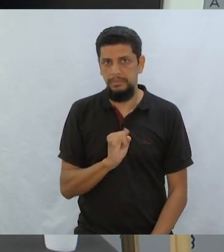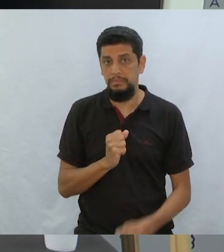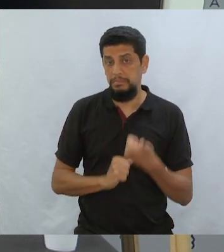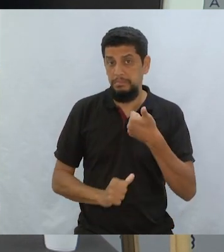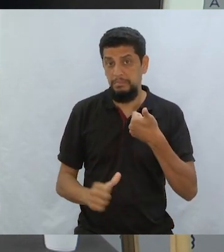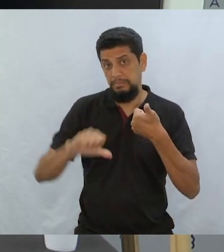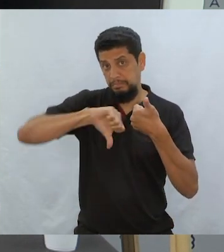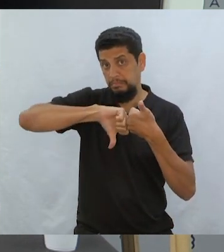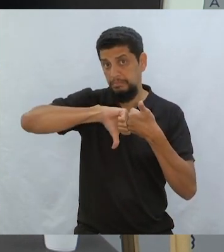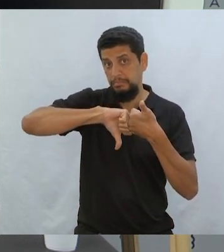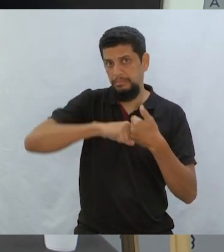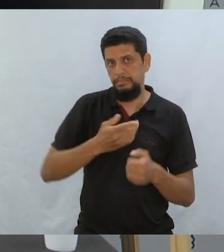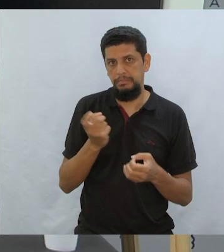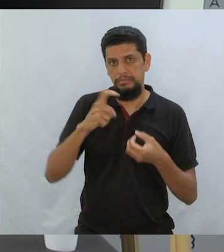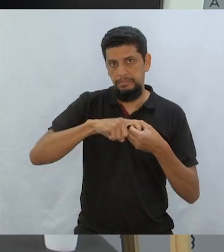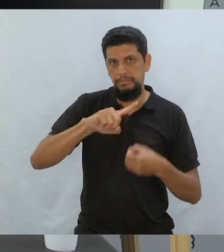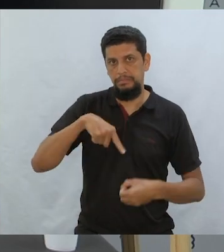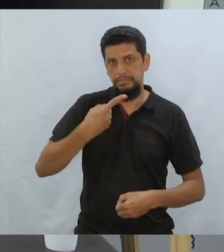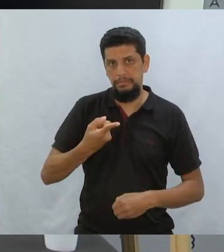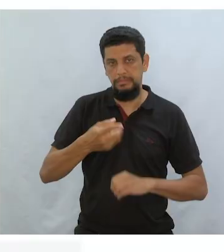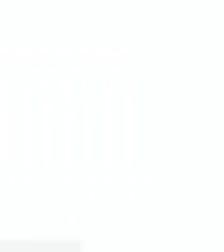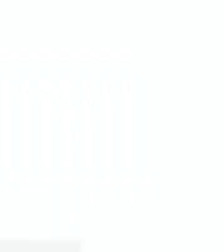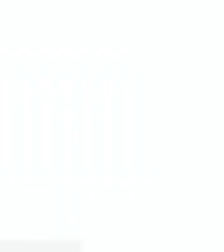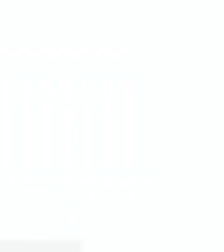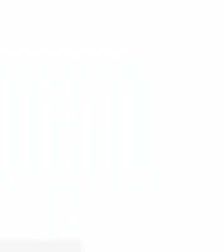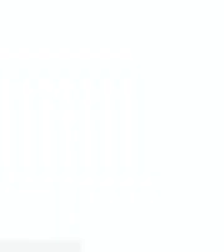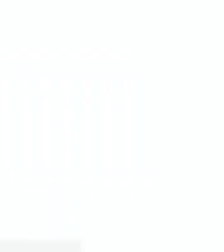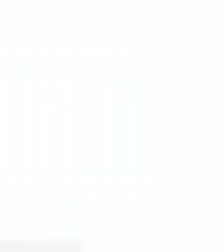é sim ou não. E já já eu volto.